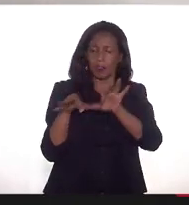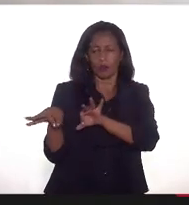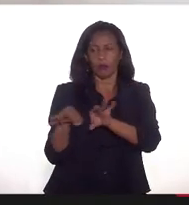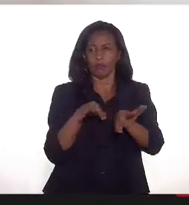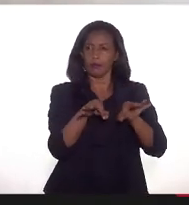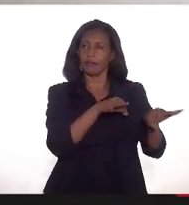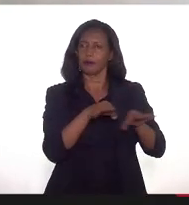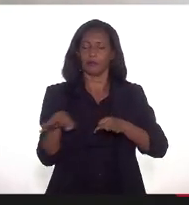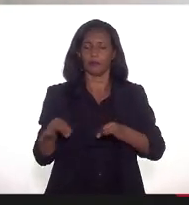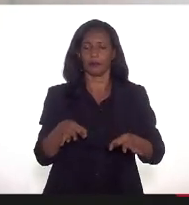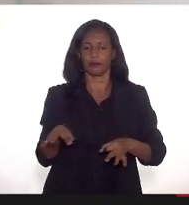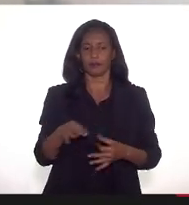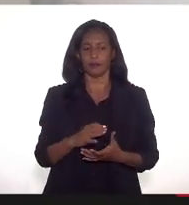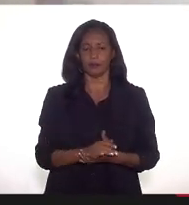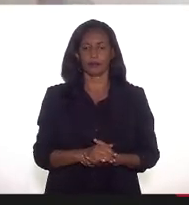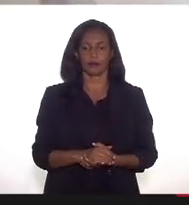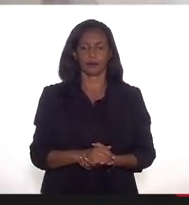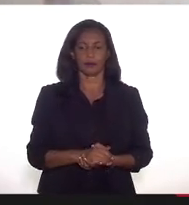planejamento,